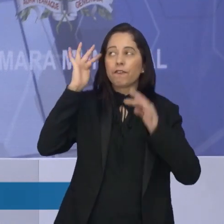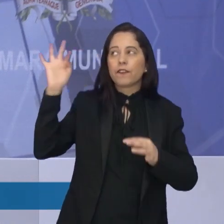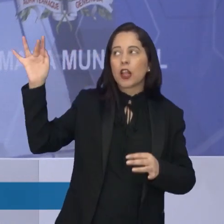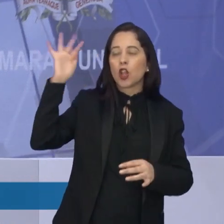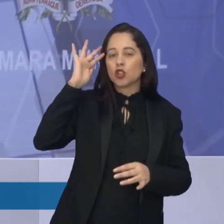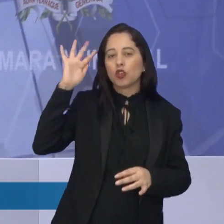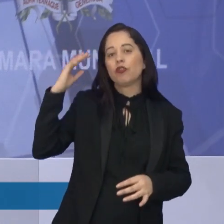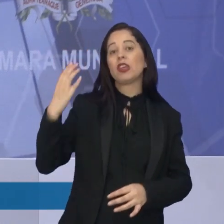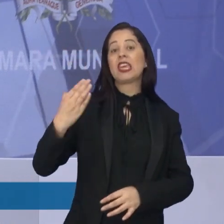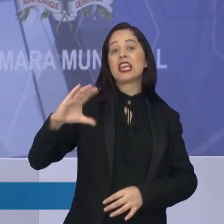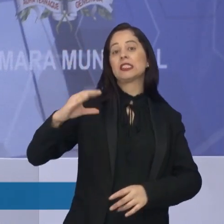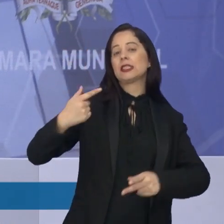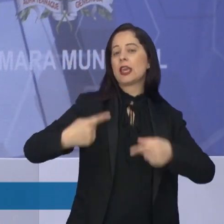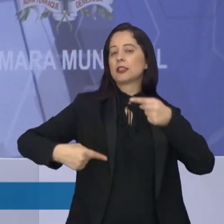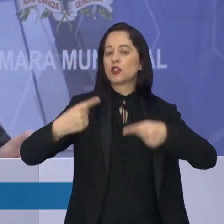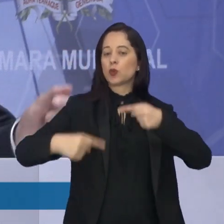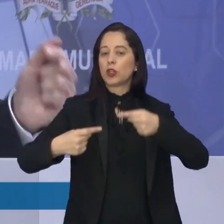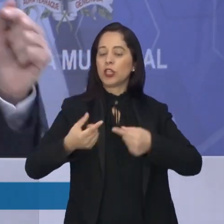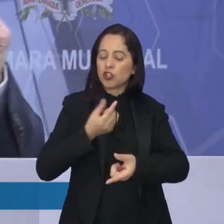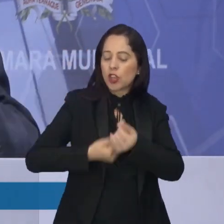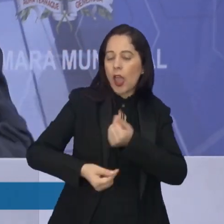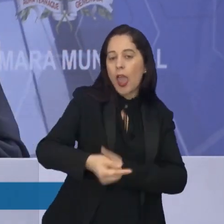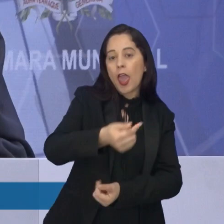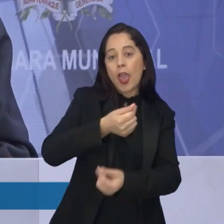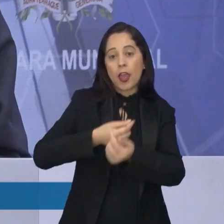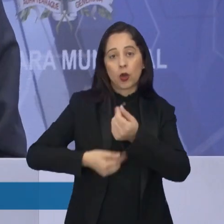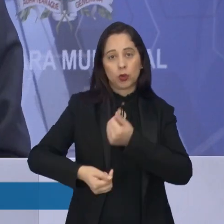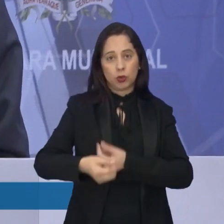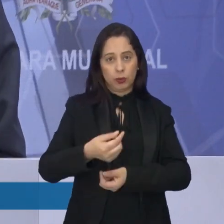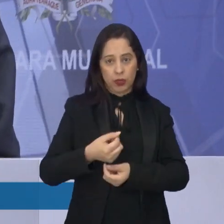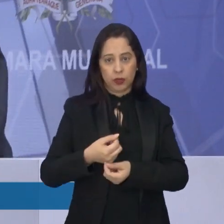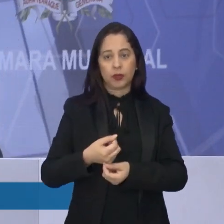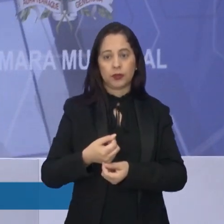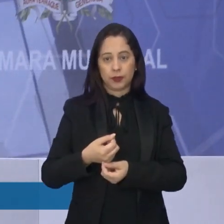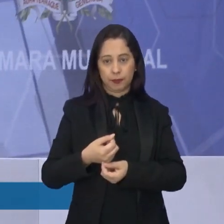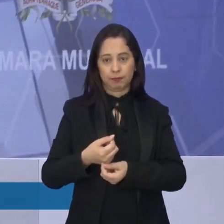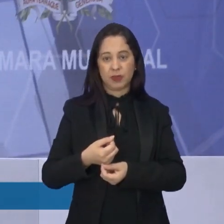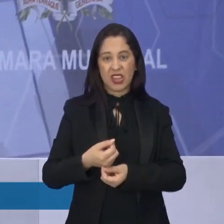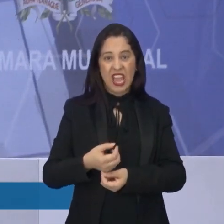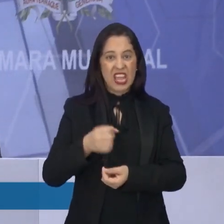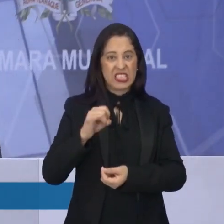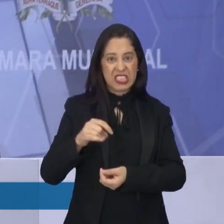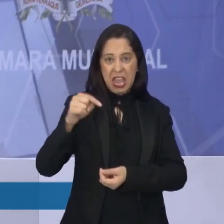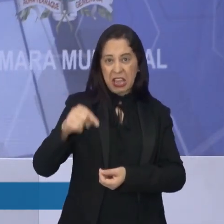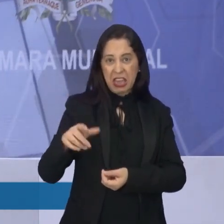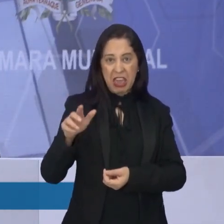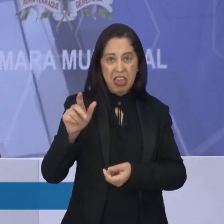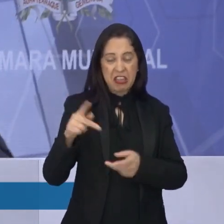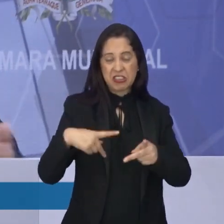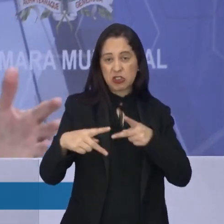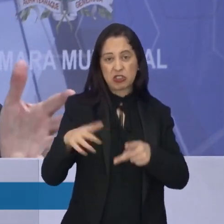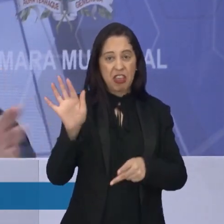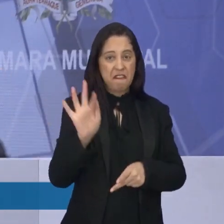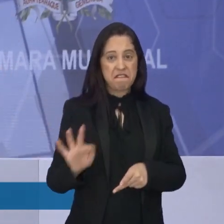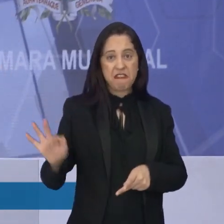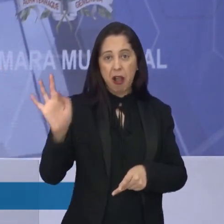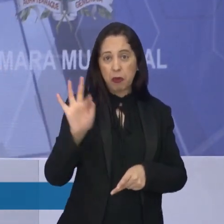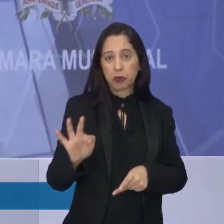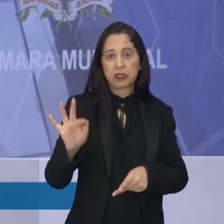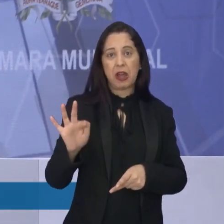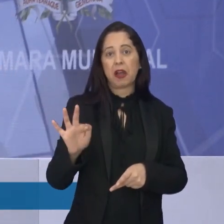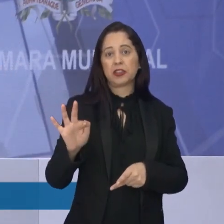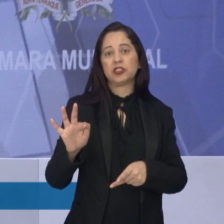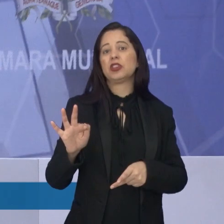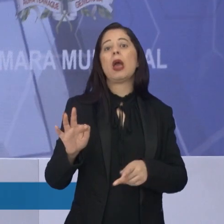ciências políticas, de economia, empobrece o debate público de São José dos Campos e talvez explique